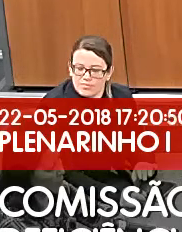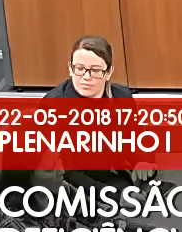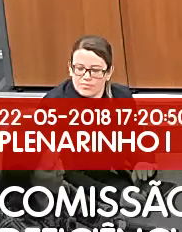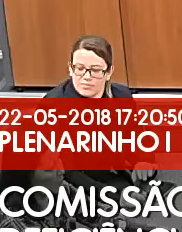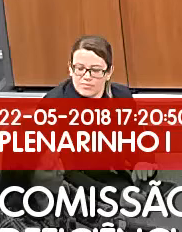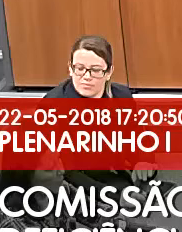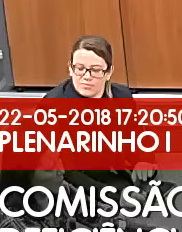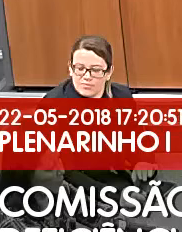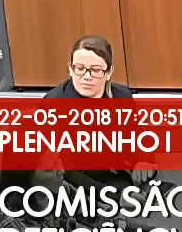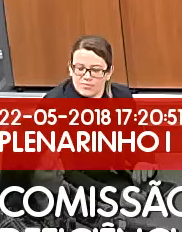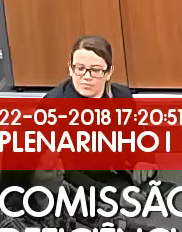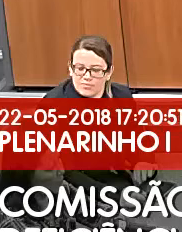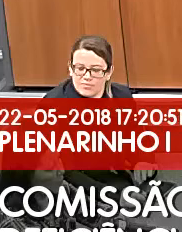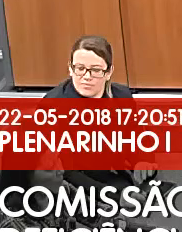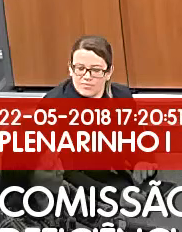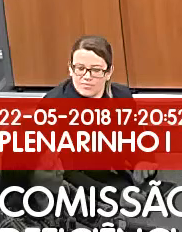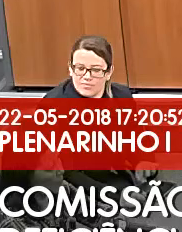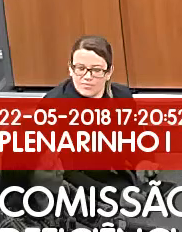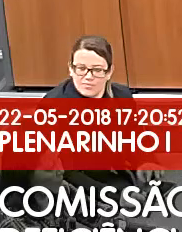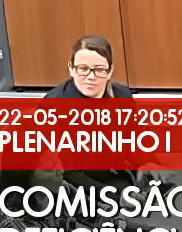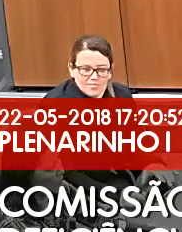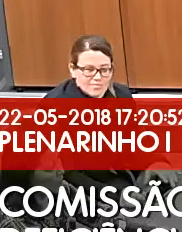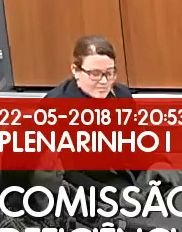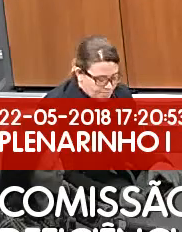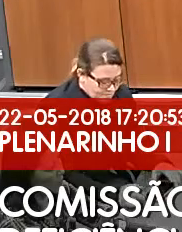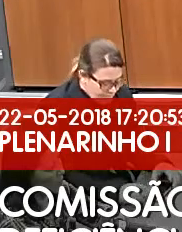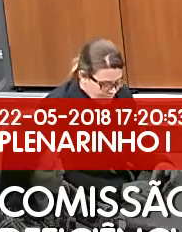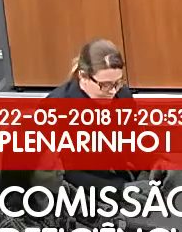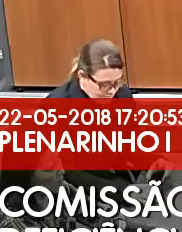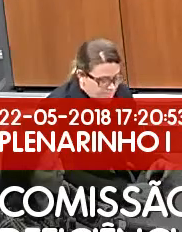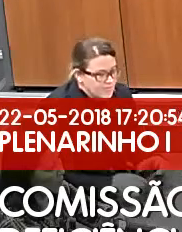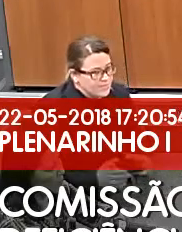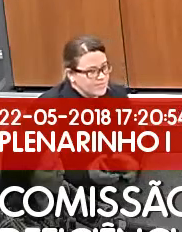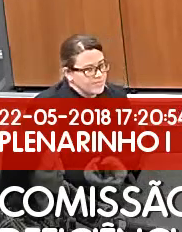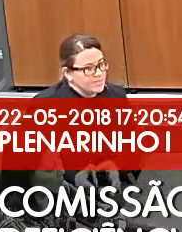serem compreendidos para que possam obter